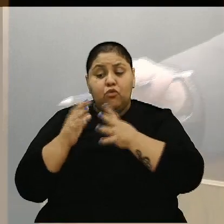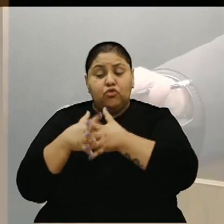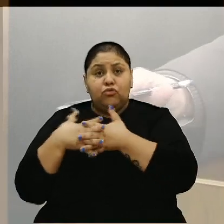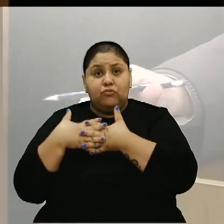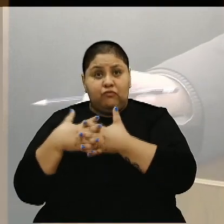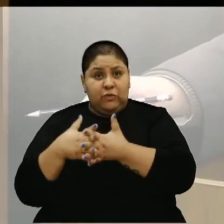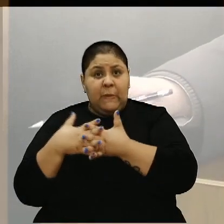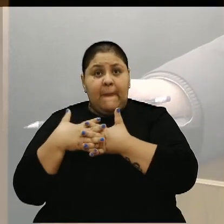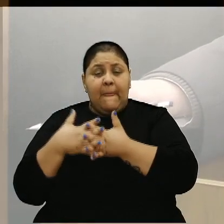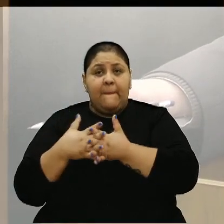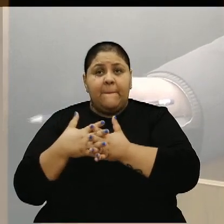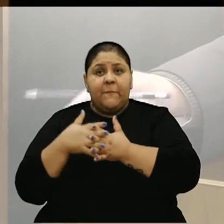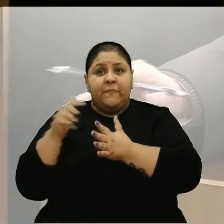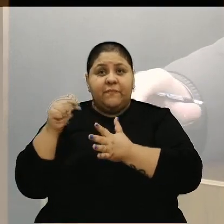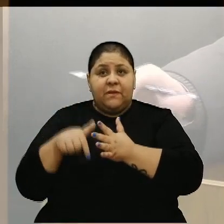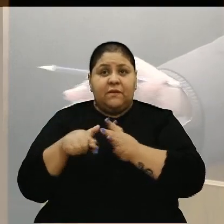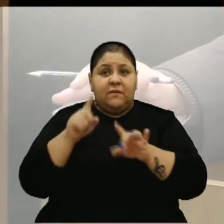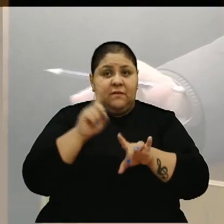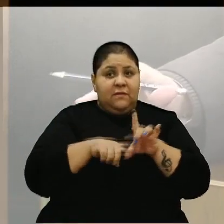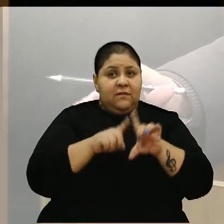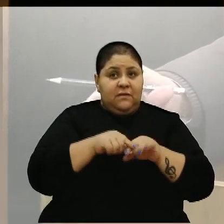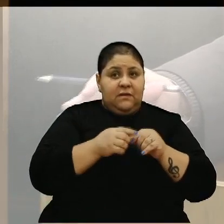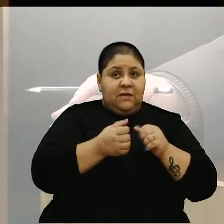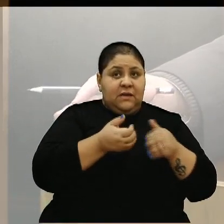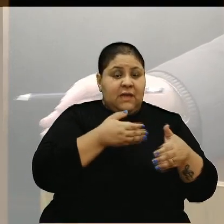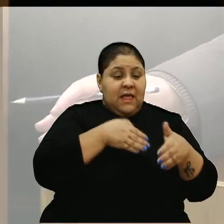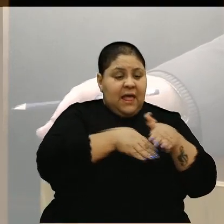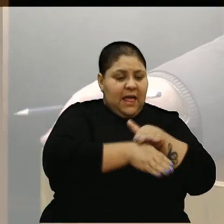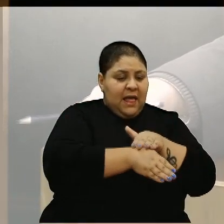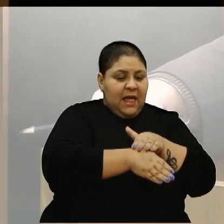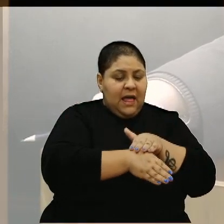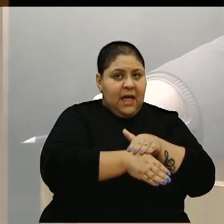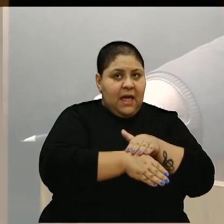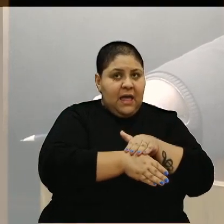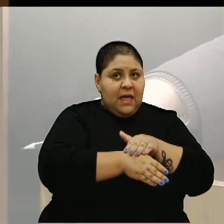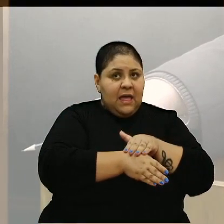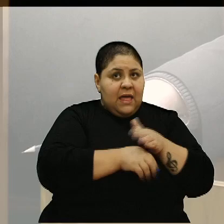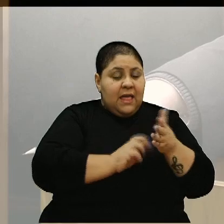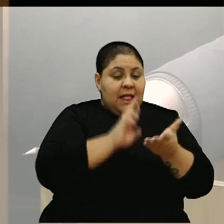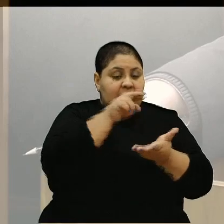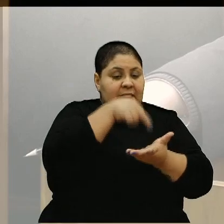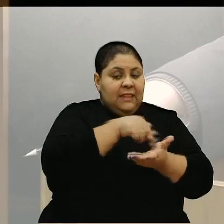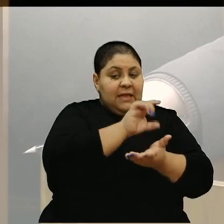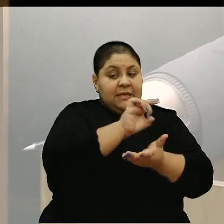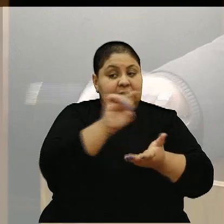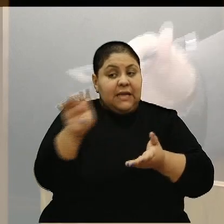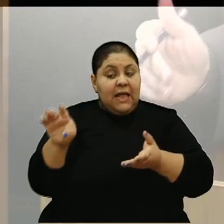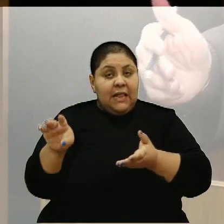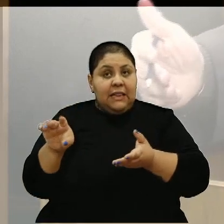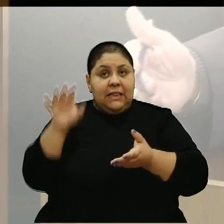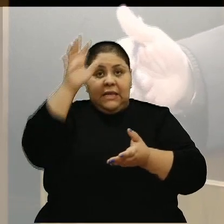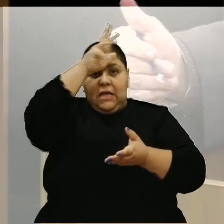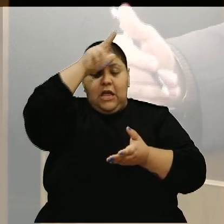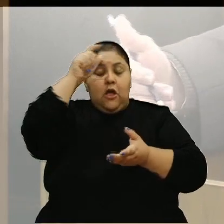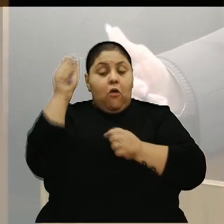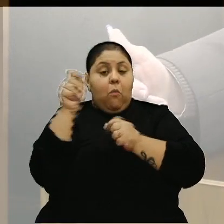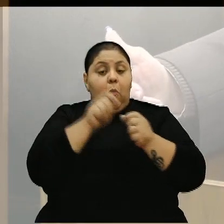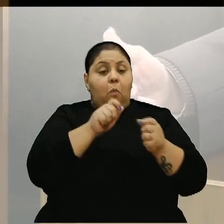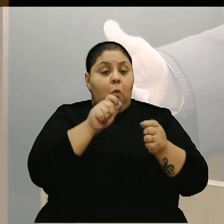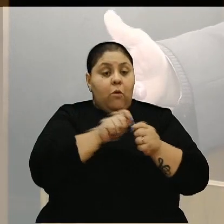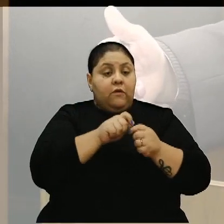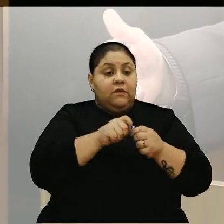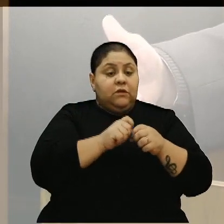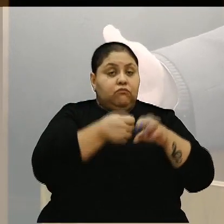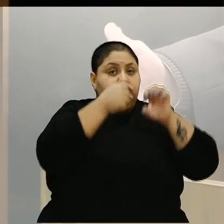e que esse equipamento, adaptado à realidade de cada município, cada região, poderá fazer então a